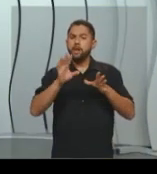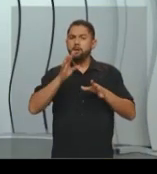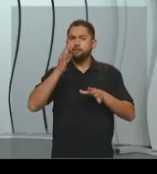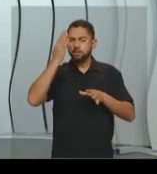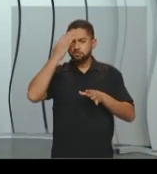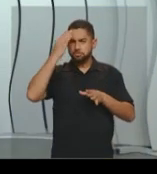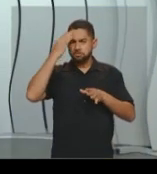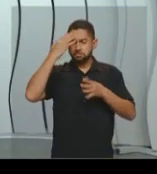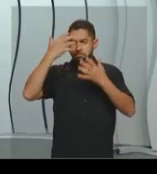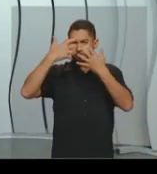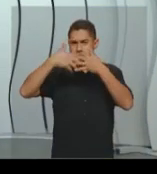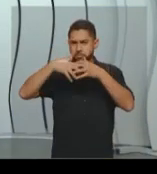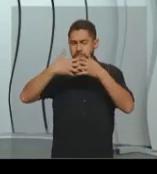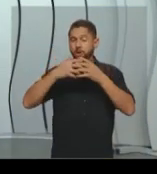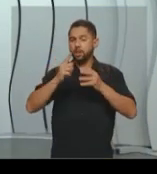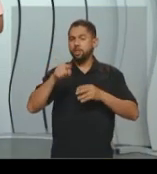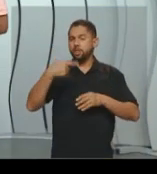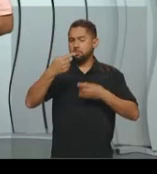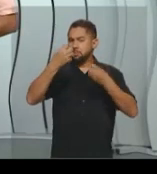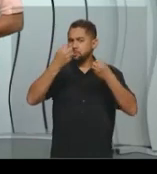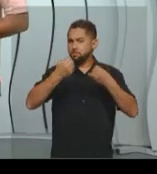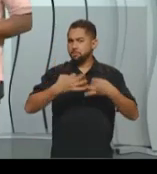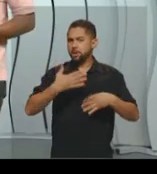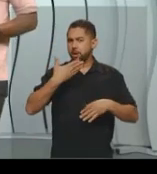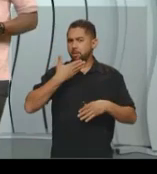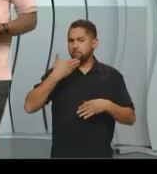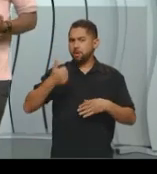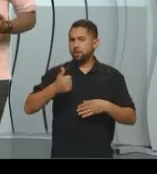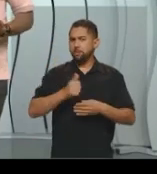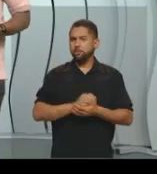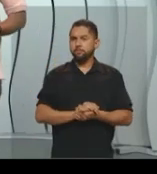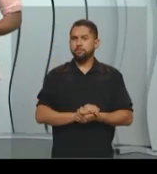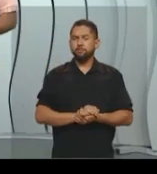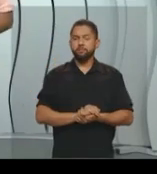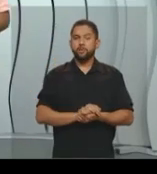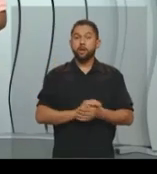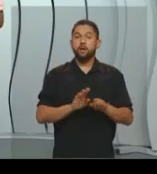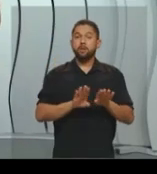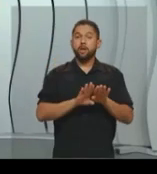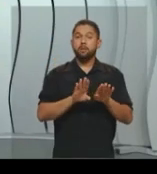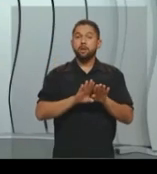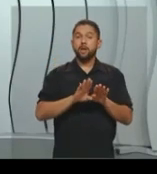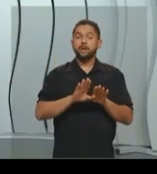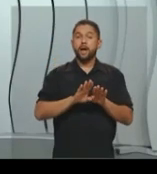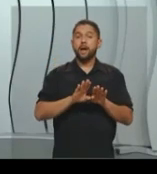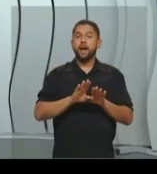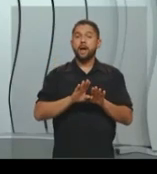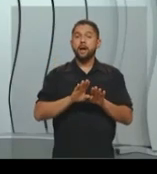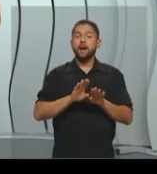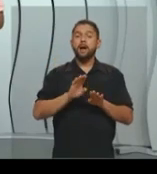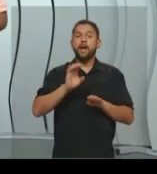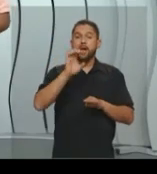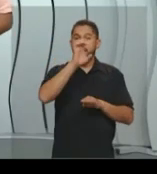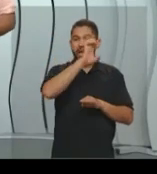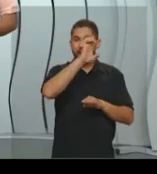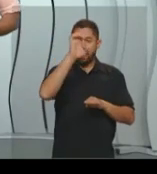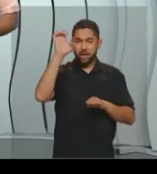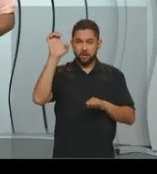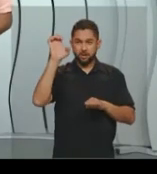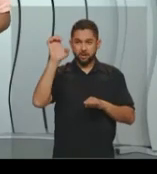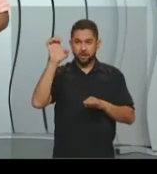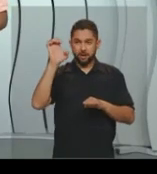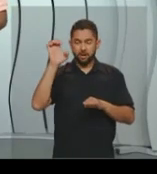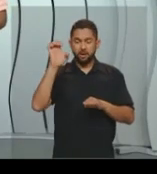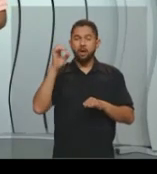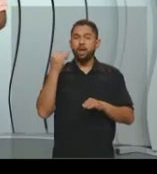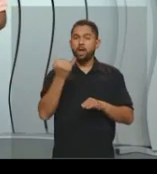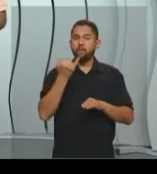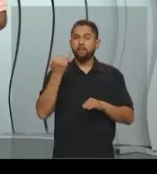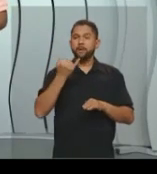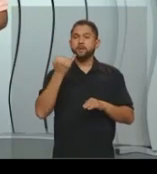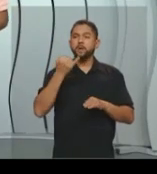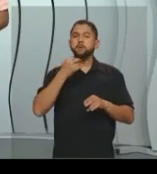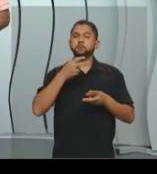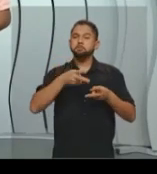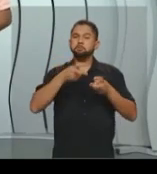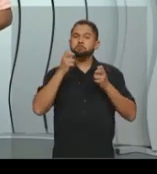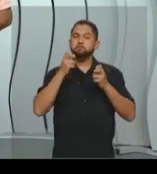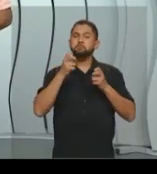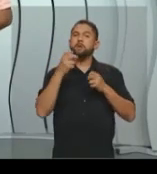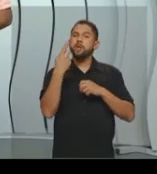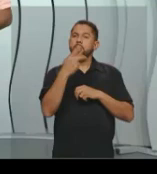pensamento. Nós vamos falar disso daqui a pouco. Sobre a ética socrática, é importante nós percebermos que Sócrates